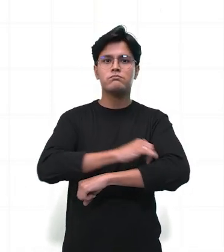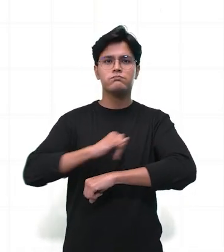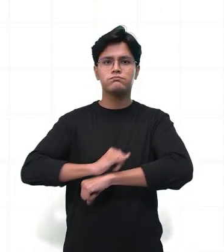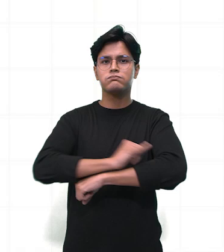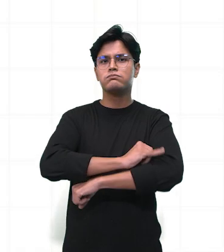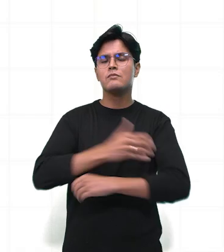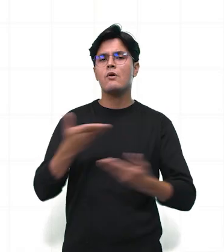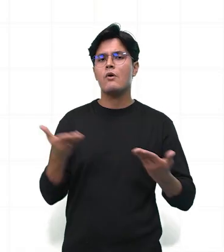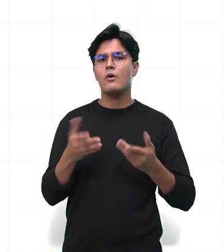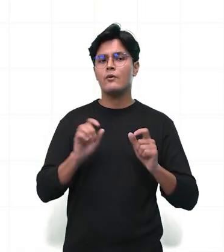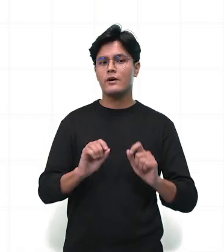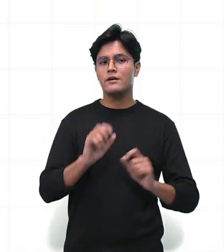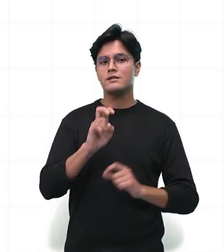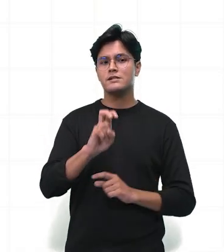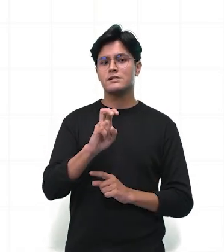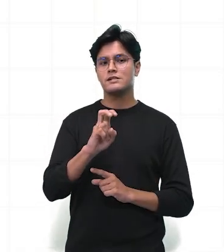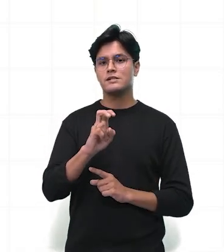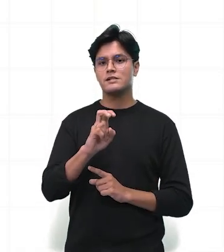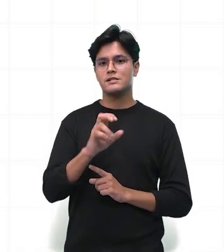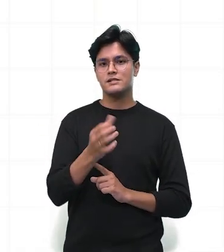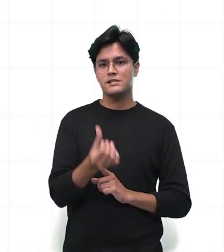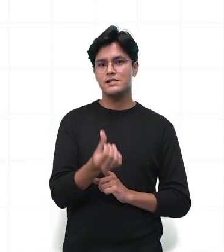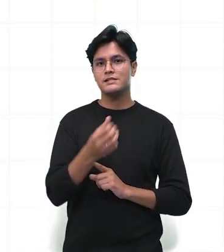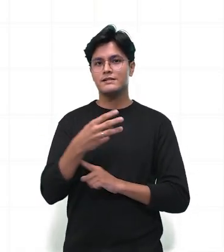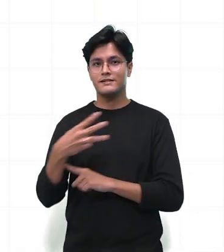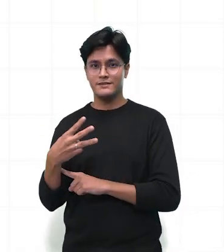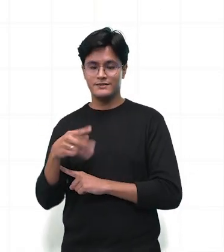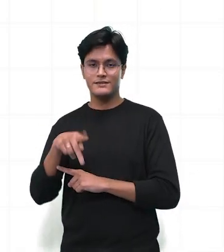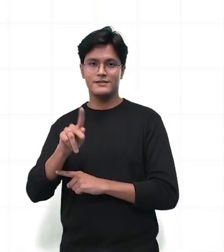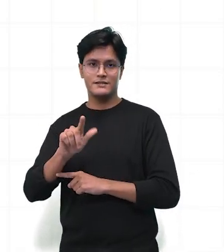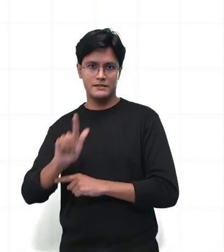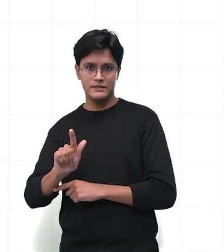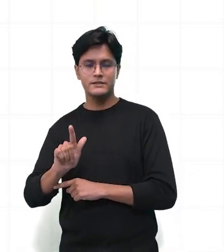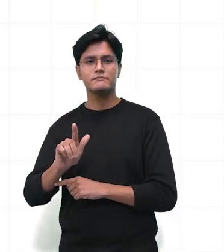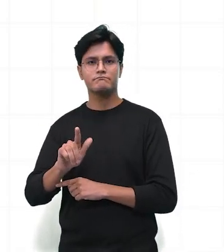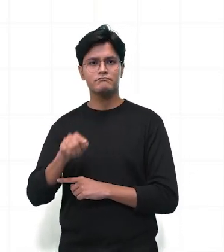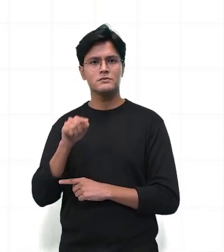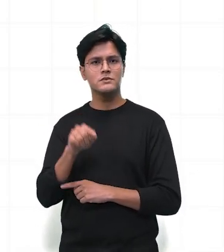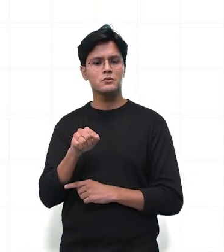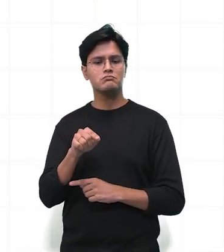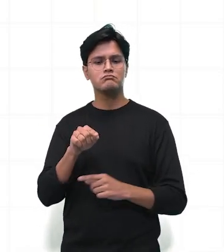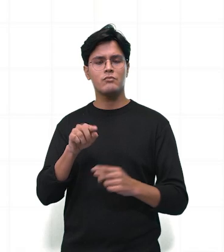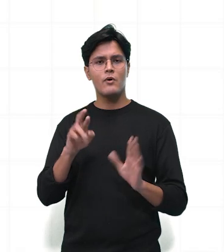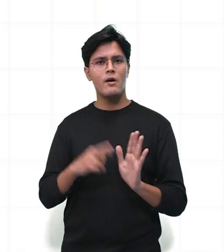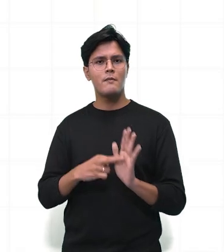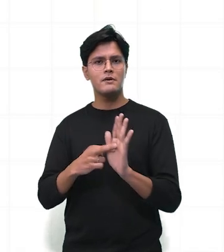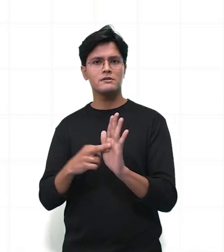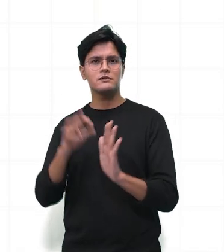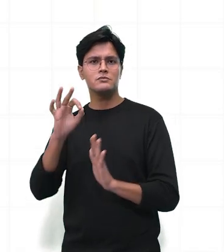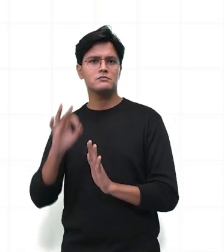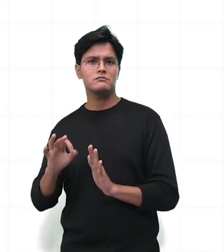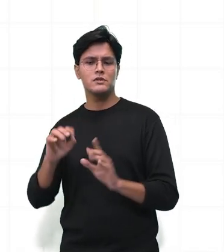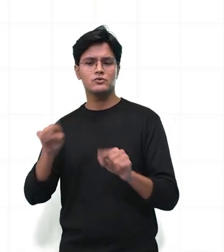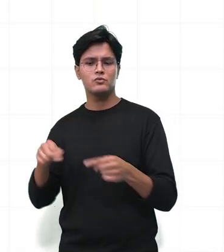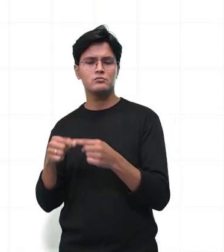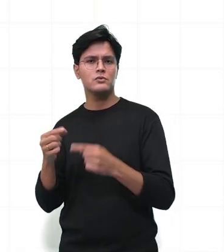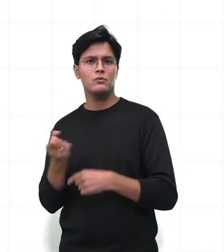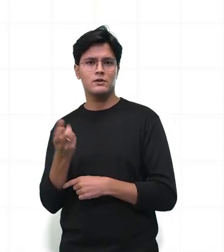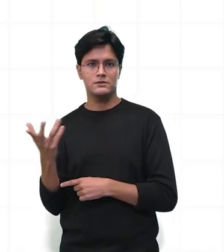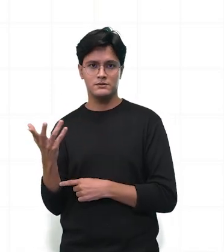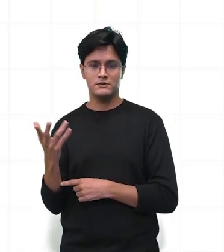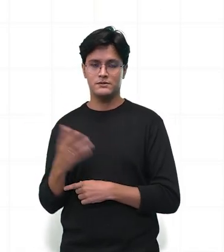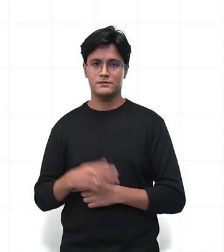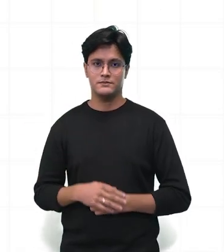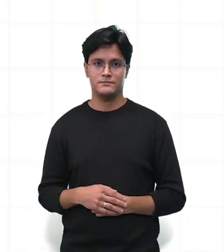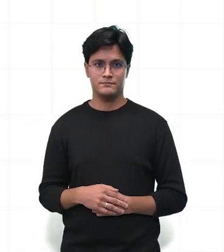Qual o aumento percentual que houve no peso de Diana? Muito bem. Só